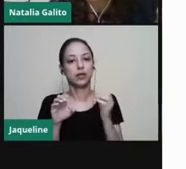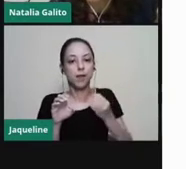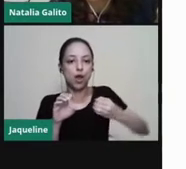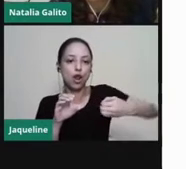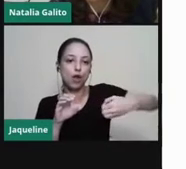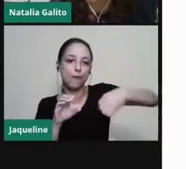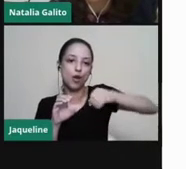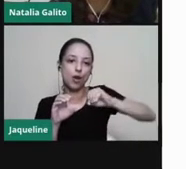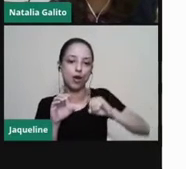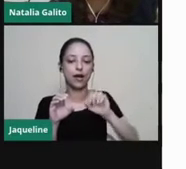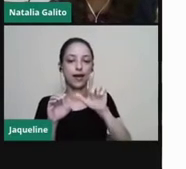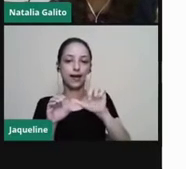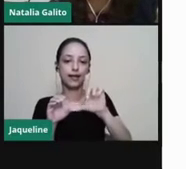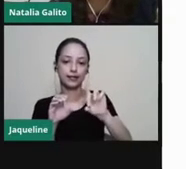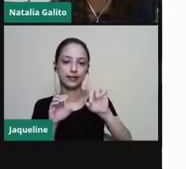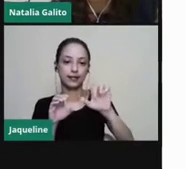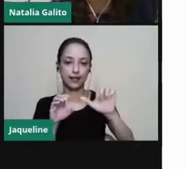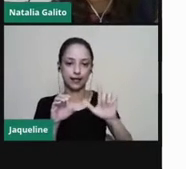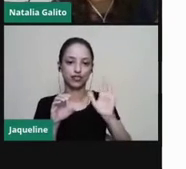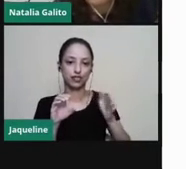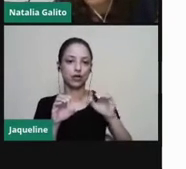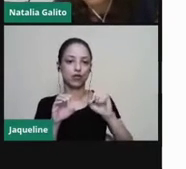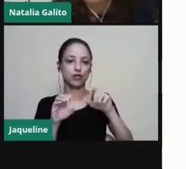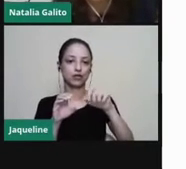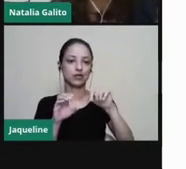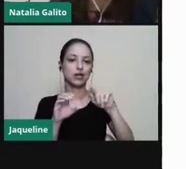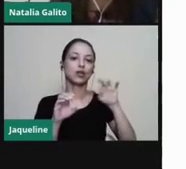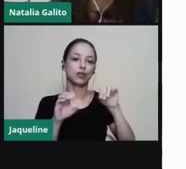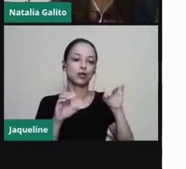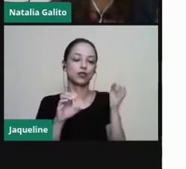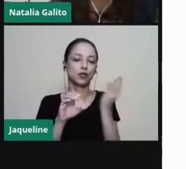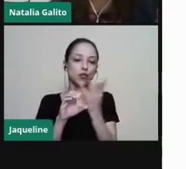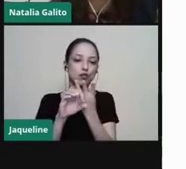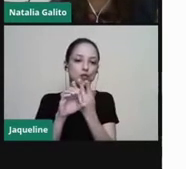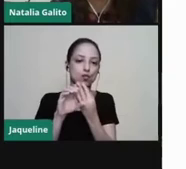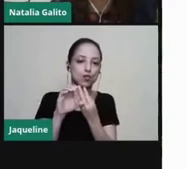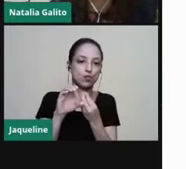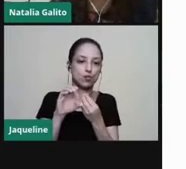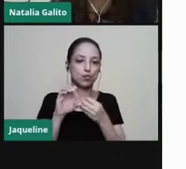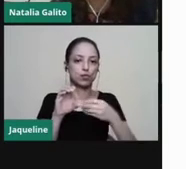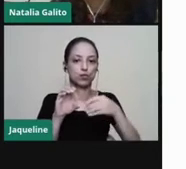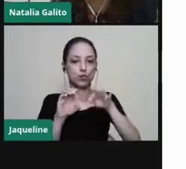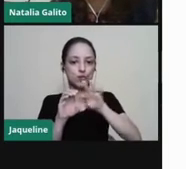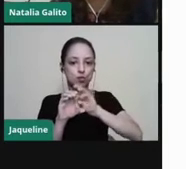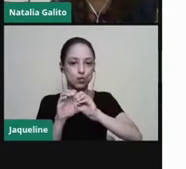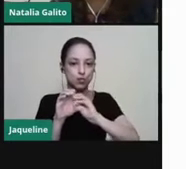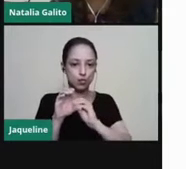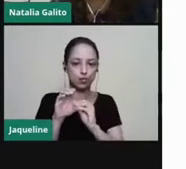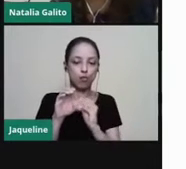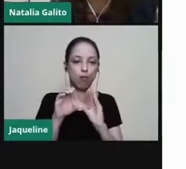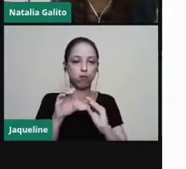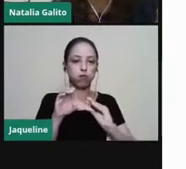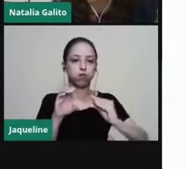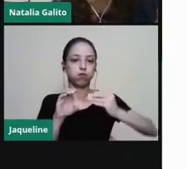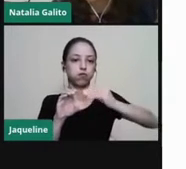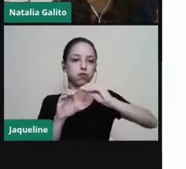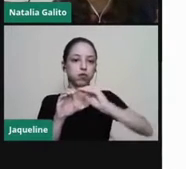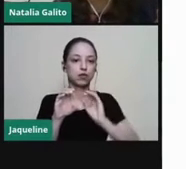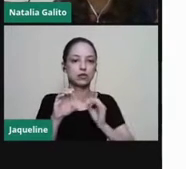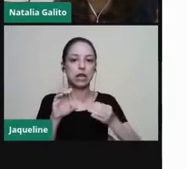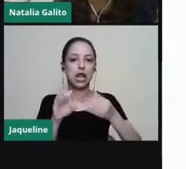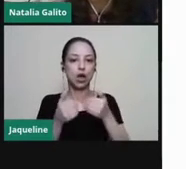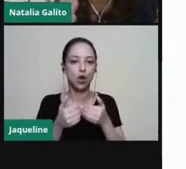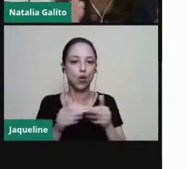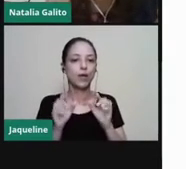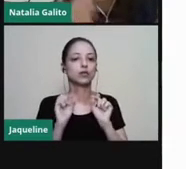nesse LDL oxidado seja fagocitado, né, por macrófagos, formando as células espumosas, dando início ao que a gente